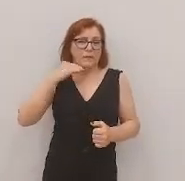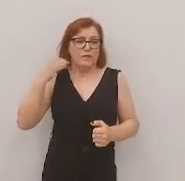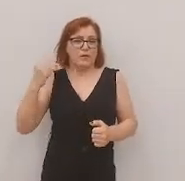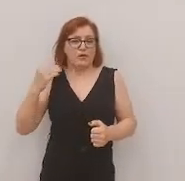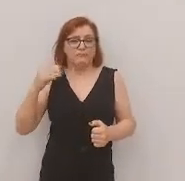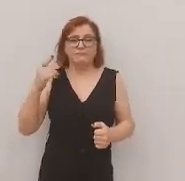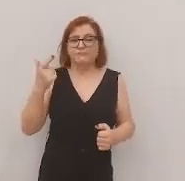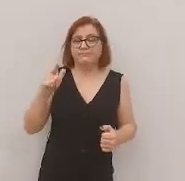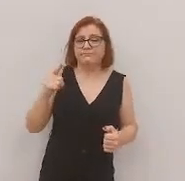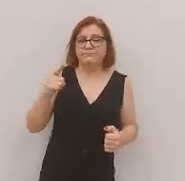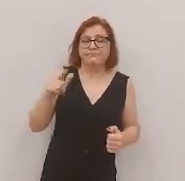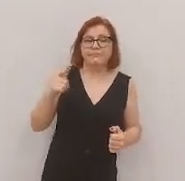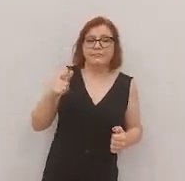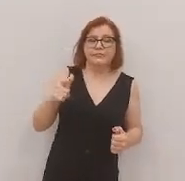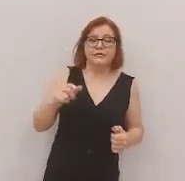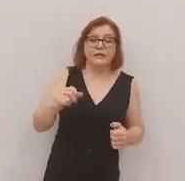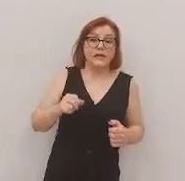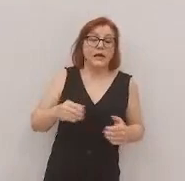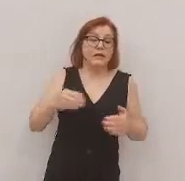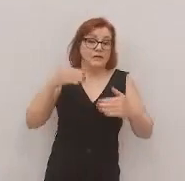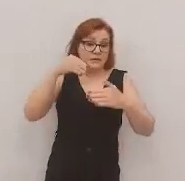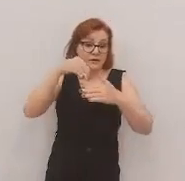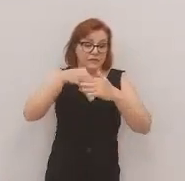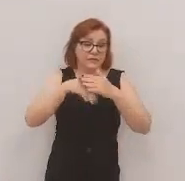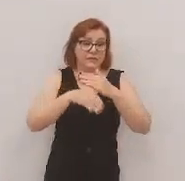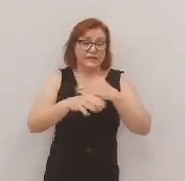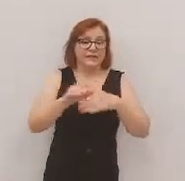em Cristo Jesus.